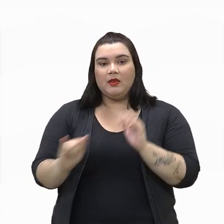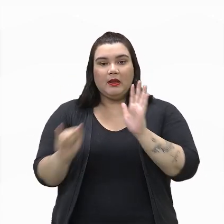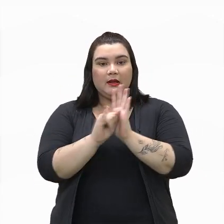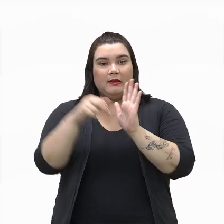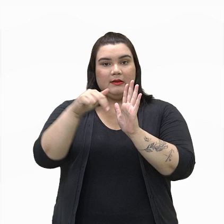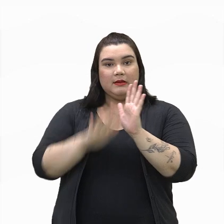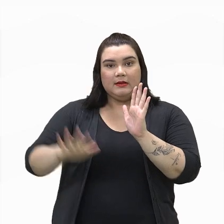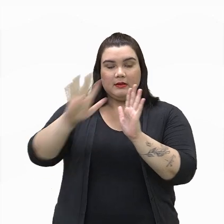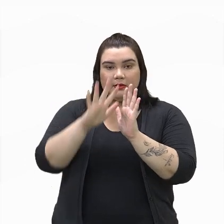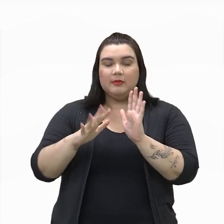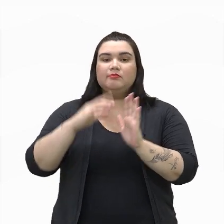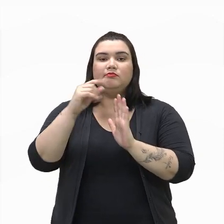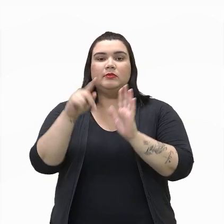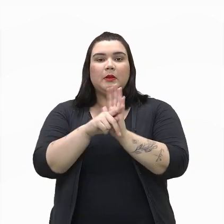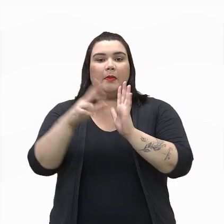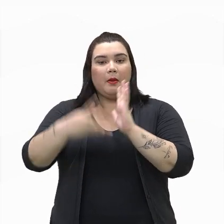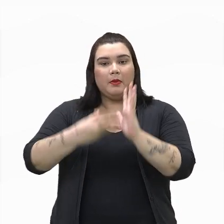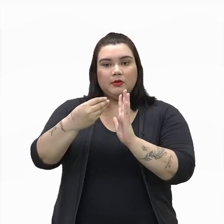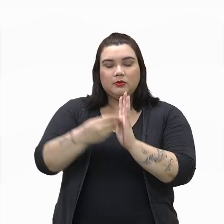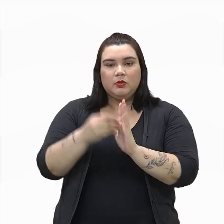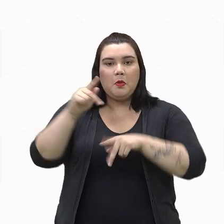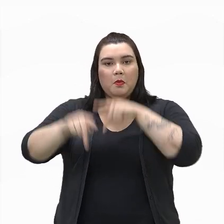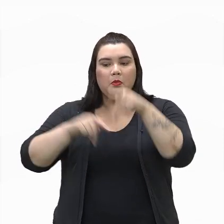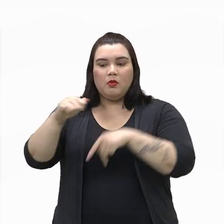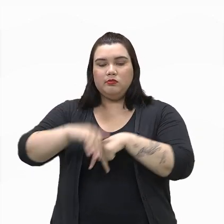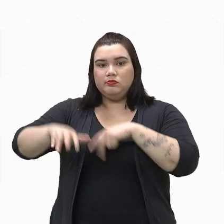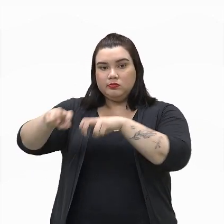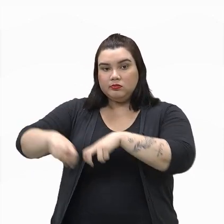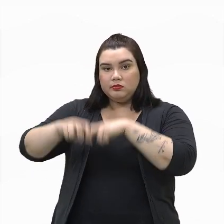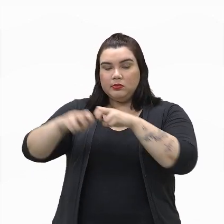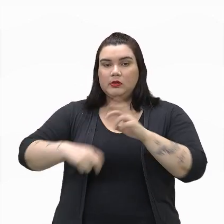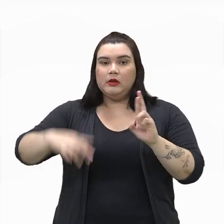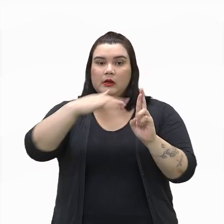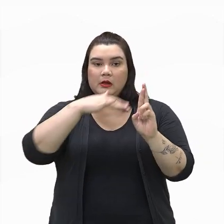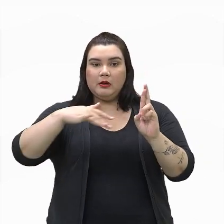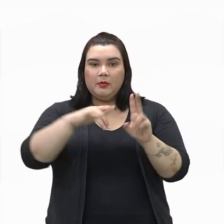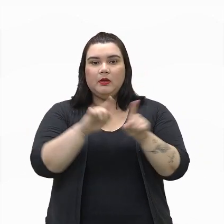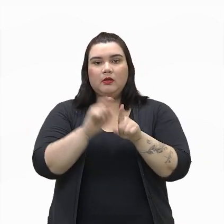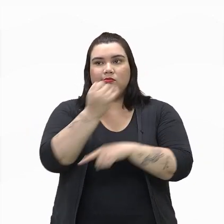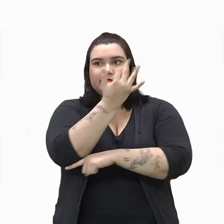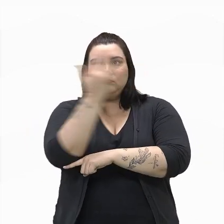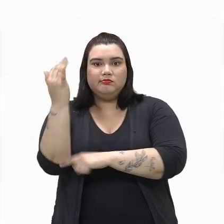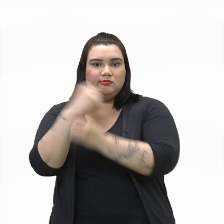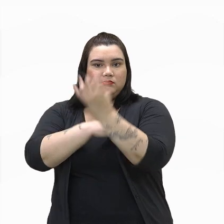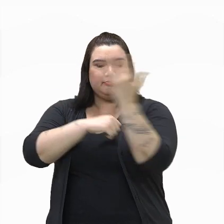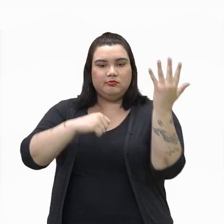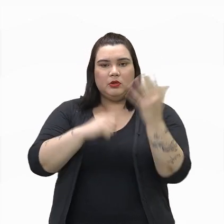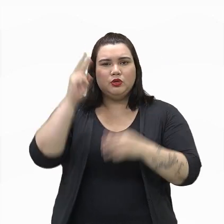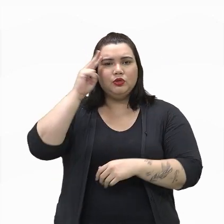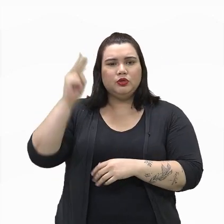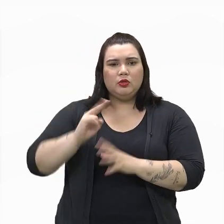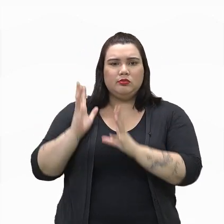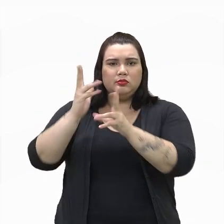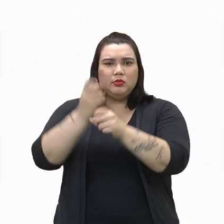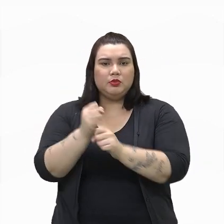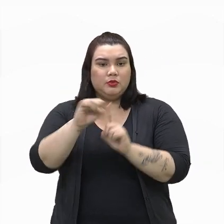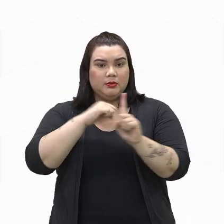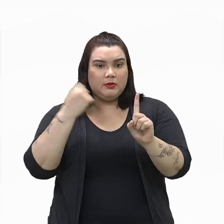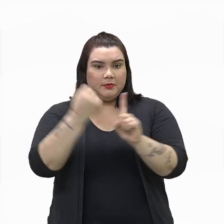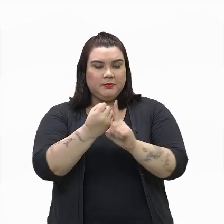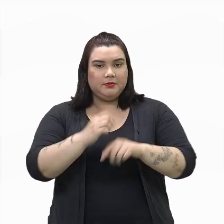Identidade Nacional e Amazônica, povos do campo, das águas e da floresta, dimensões históricas e